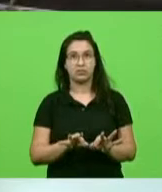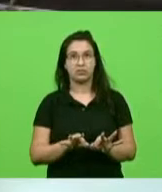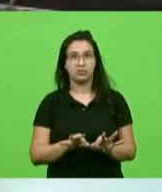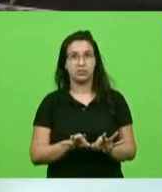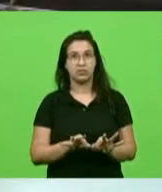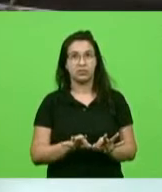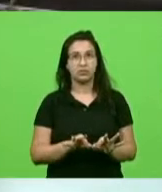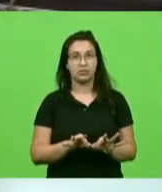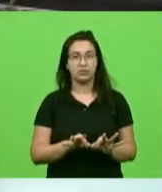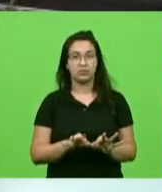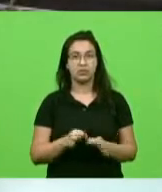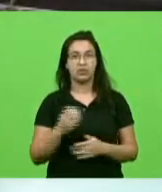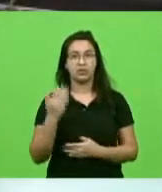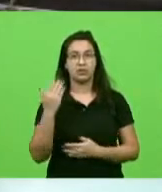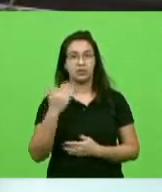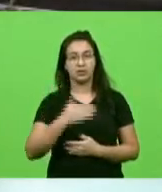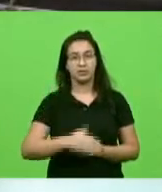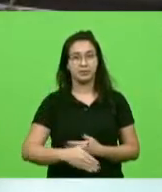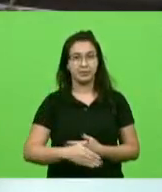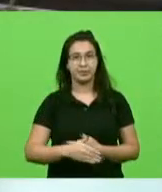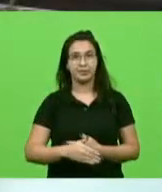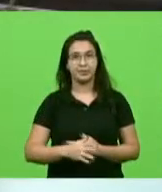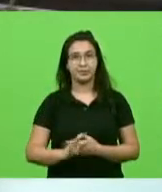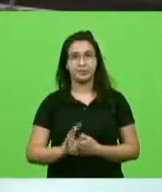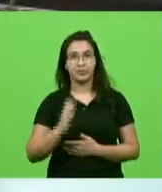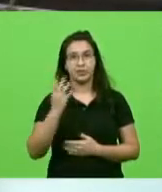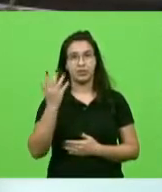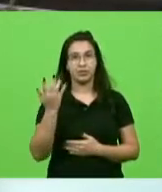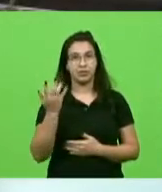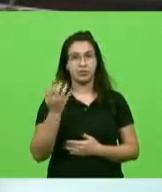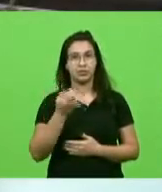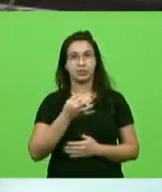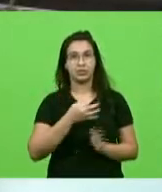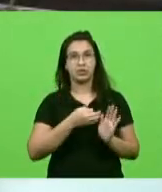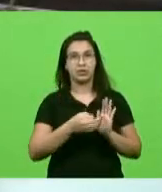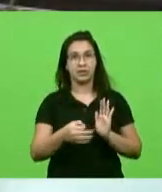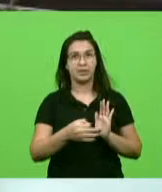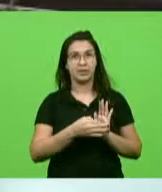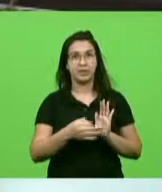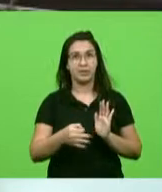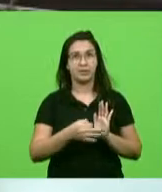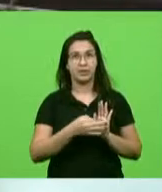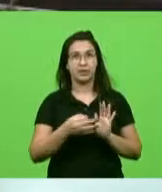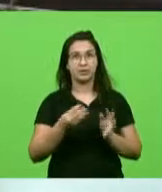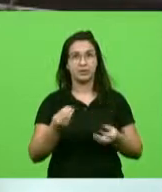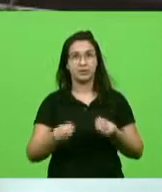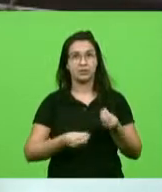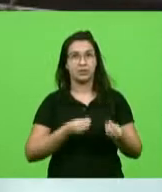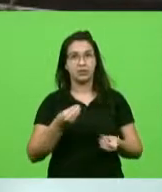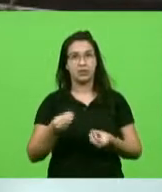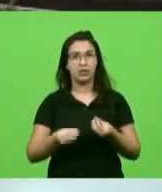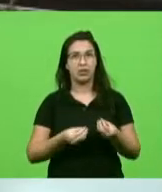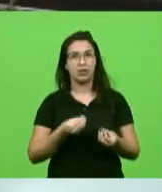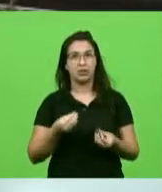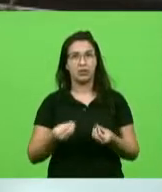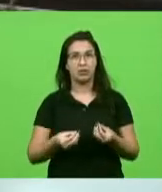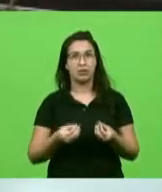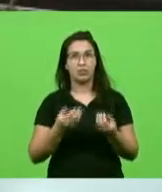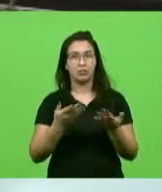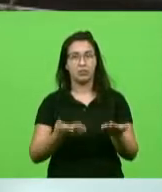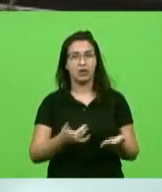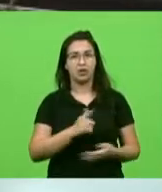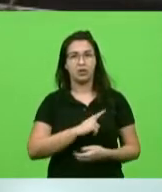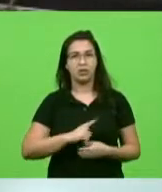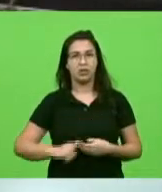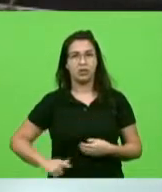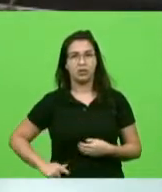com grande probabilidade de acontecer este parecer, como é que fica o governador,